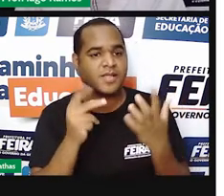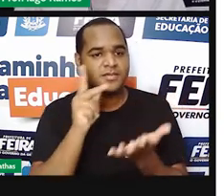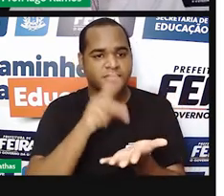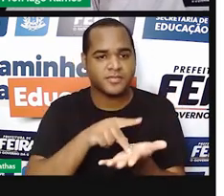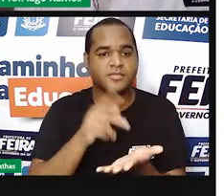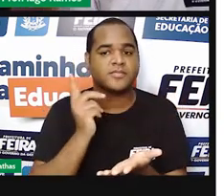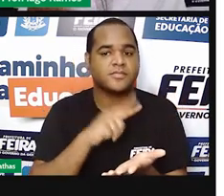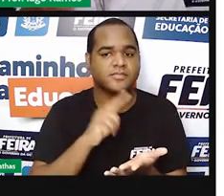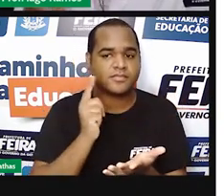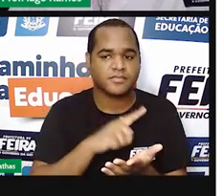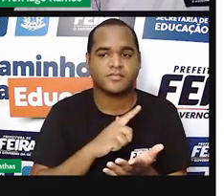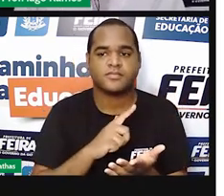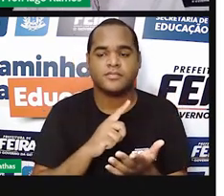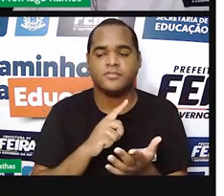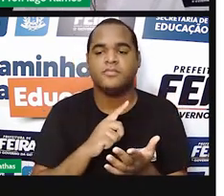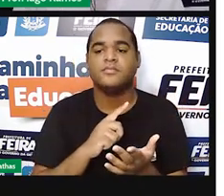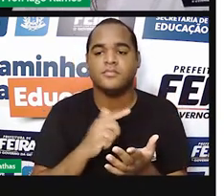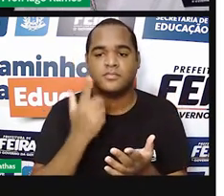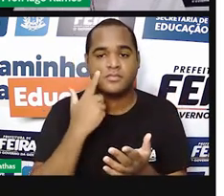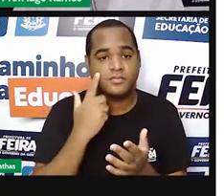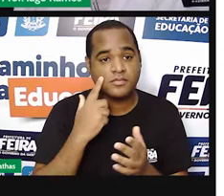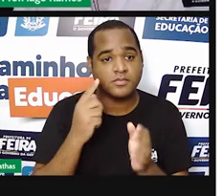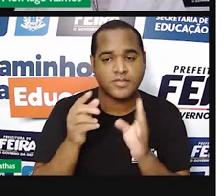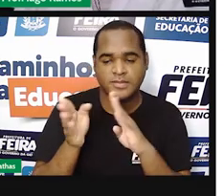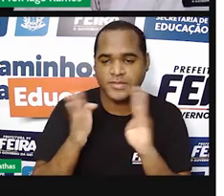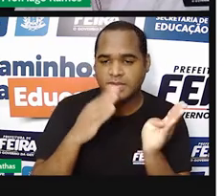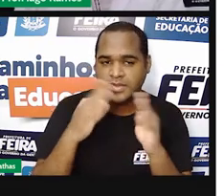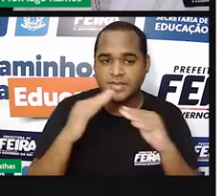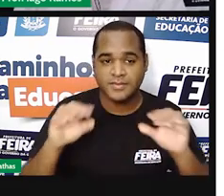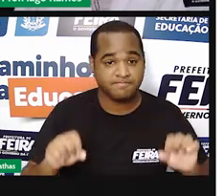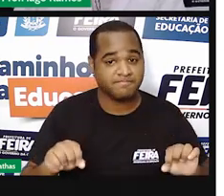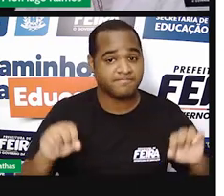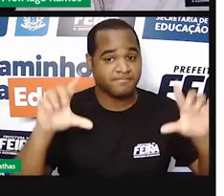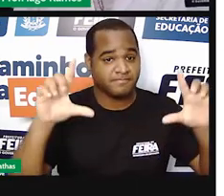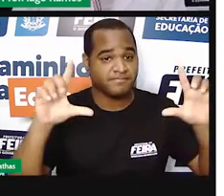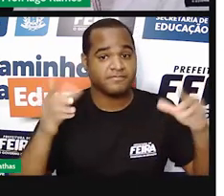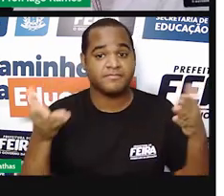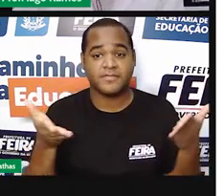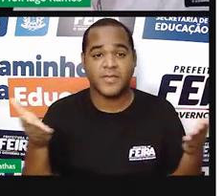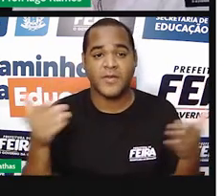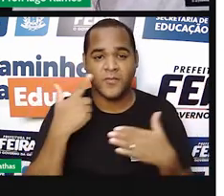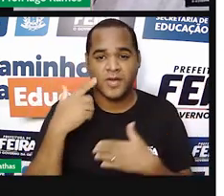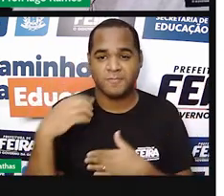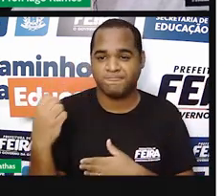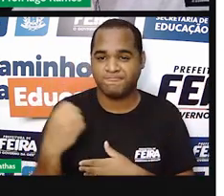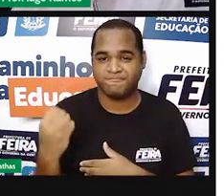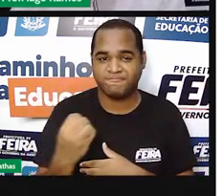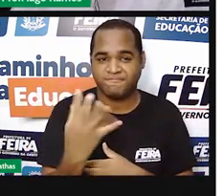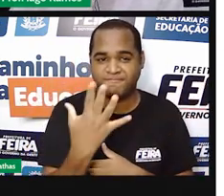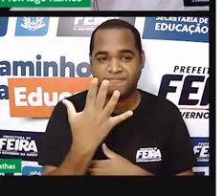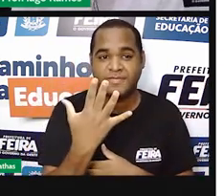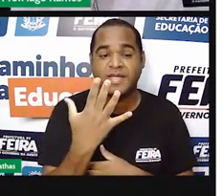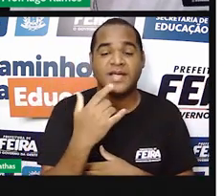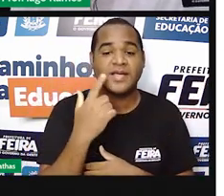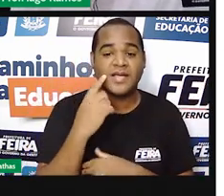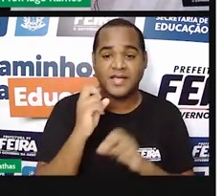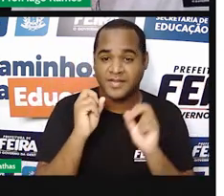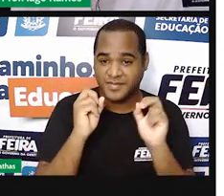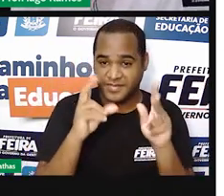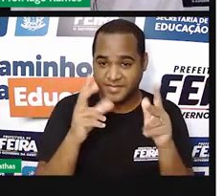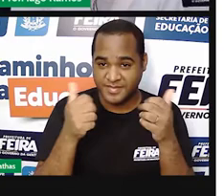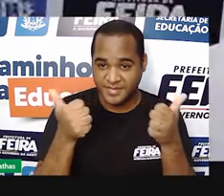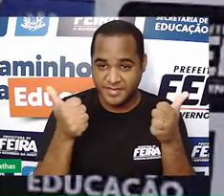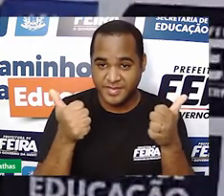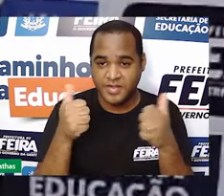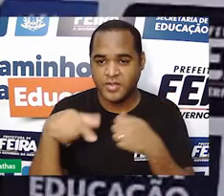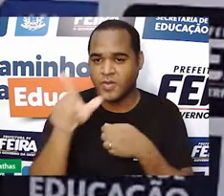onde no nosso quadro a nossa lousa digital que é a onde a mágica acontece Beleza então